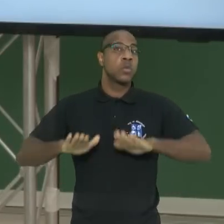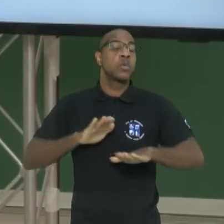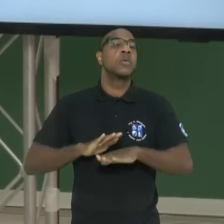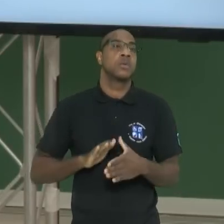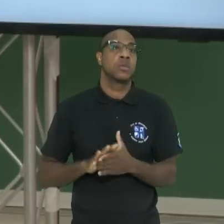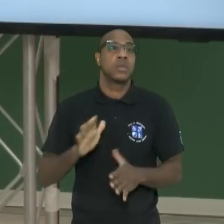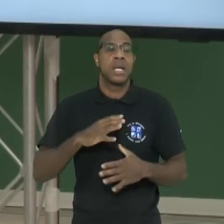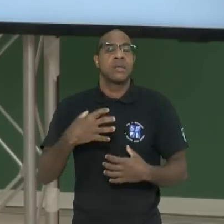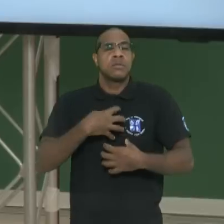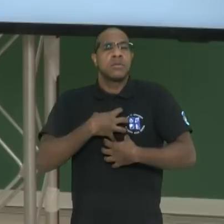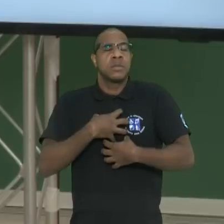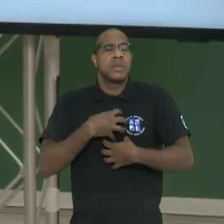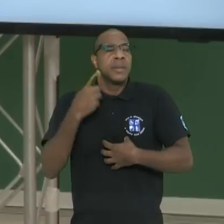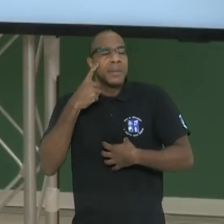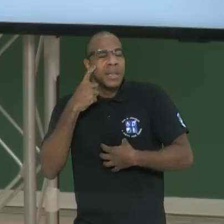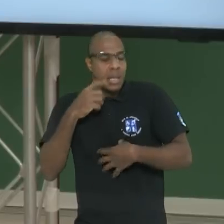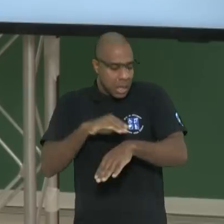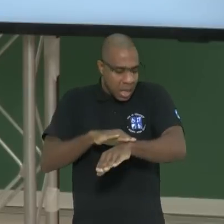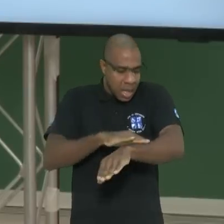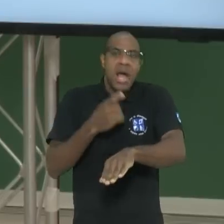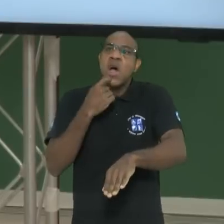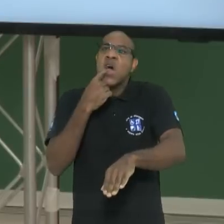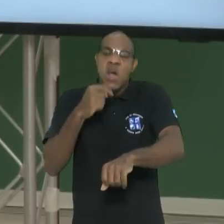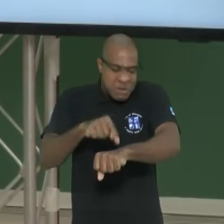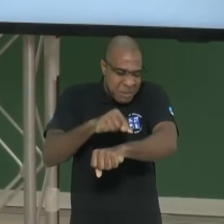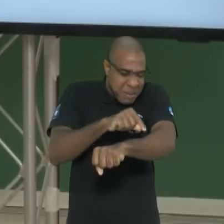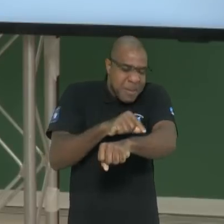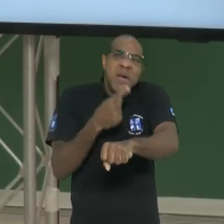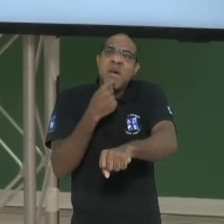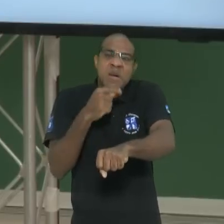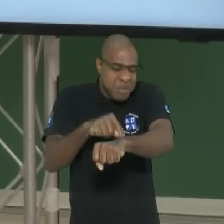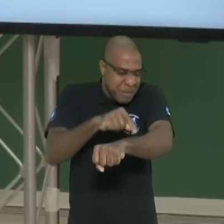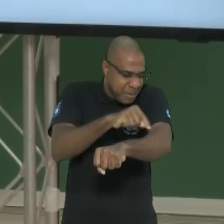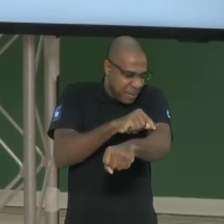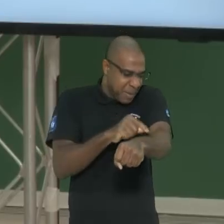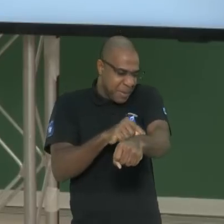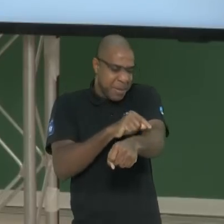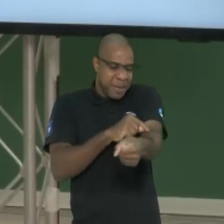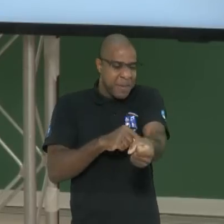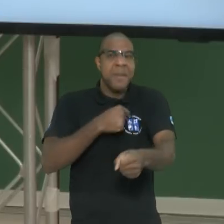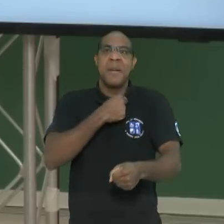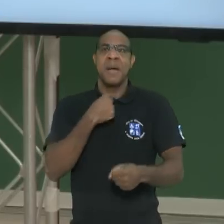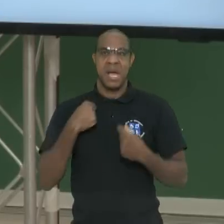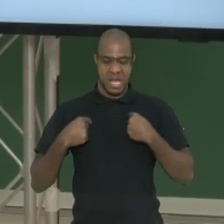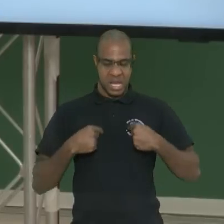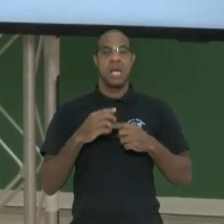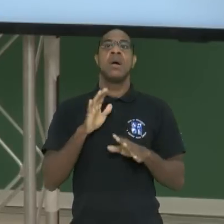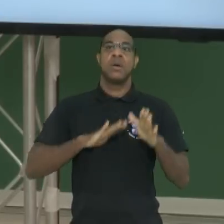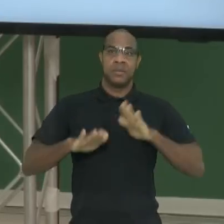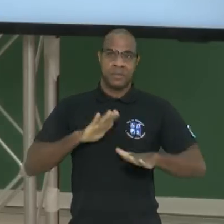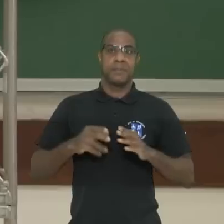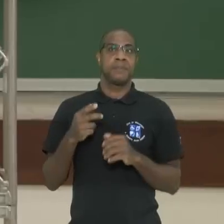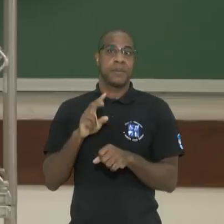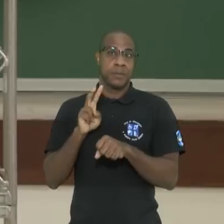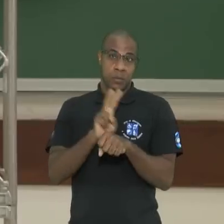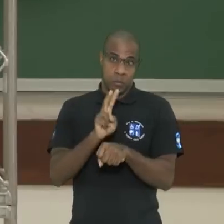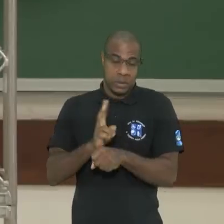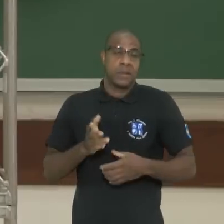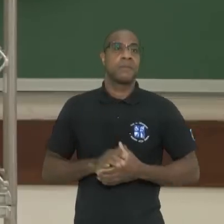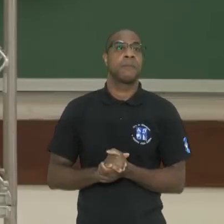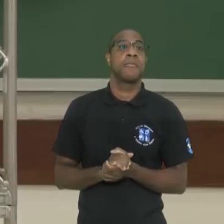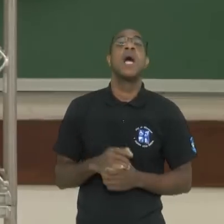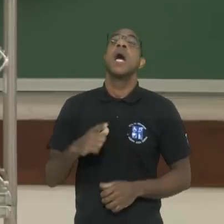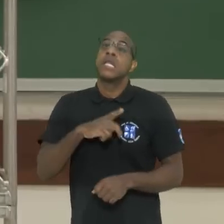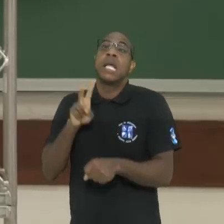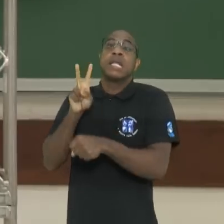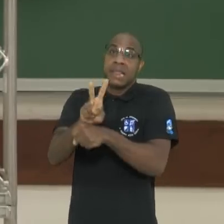são aquelas manchinhas avermelhadas na pele, feridinhas que não cicatrizam. Mas é uma doença para a qual tem tratamento